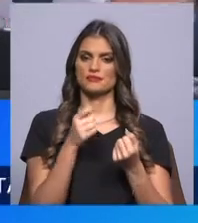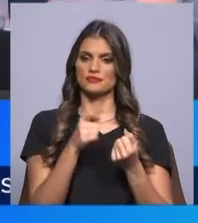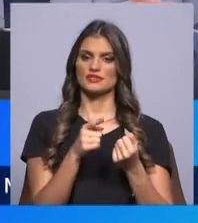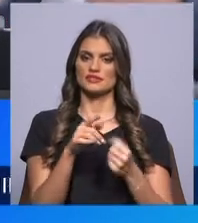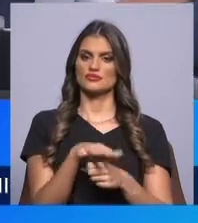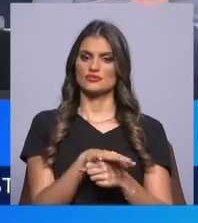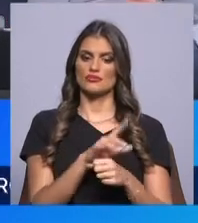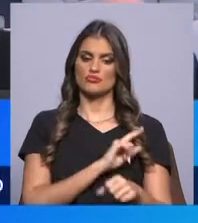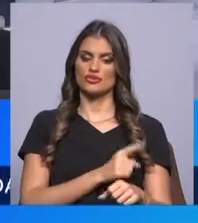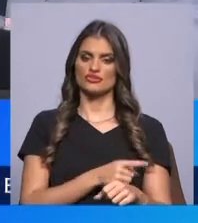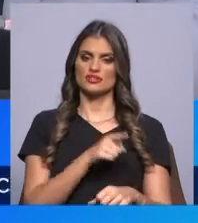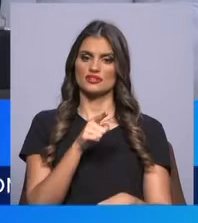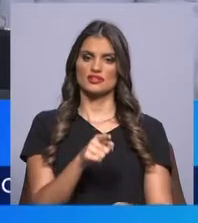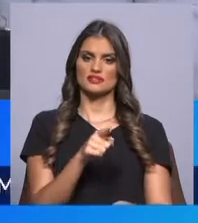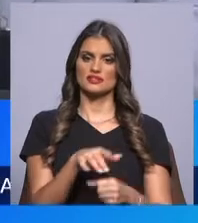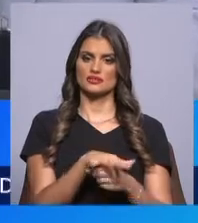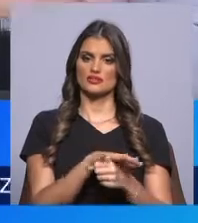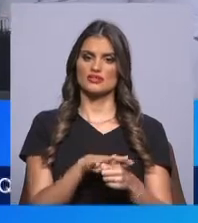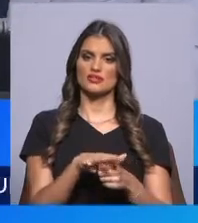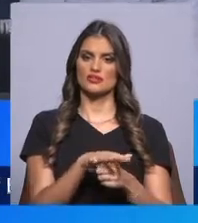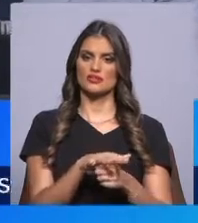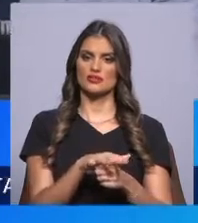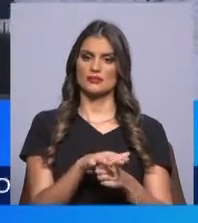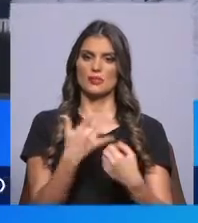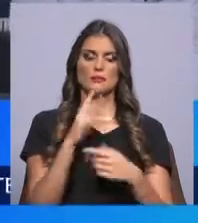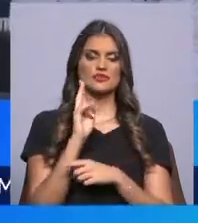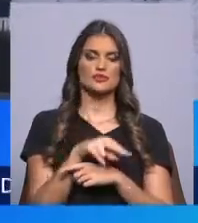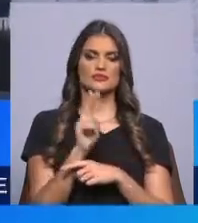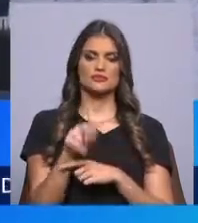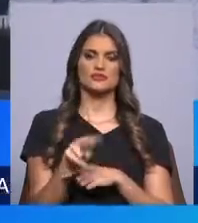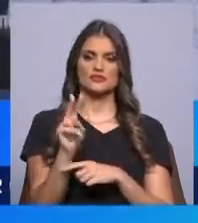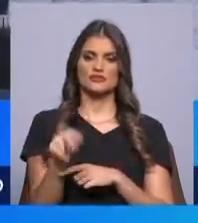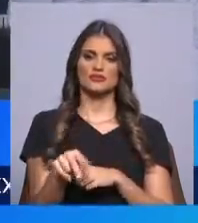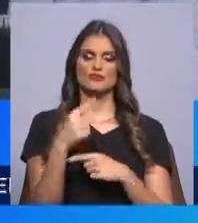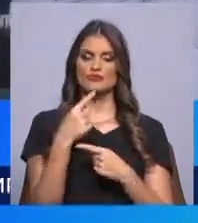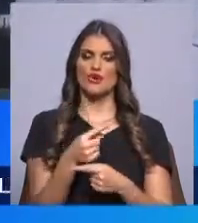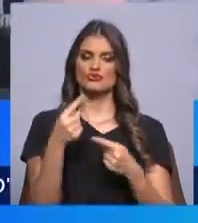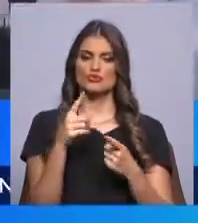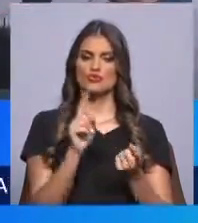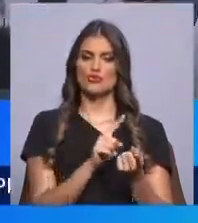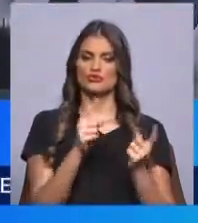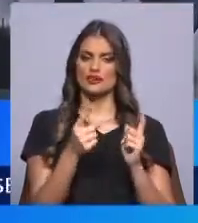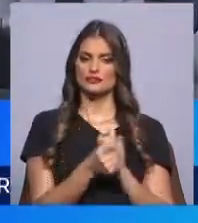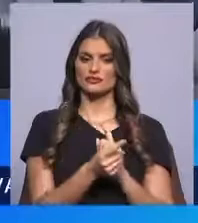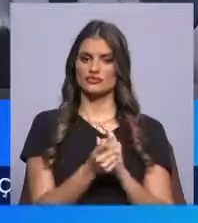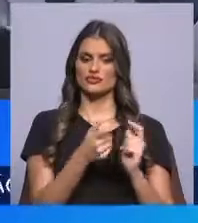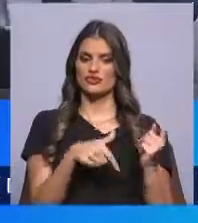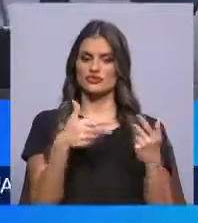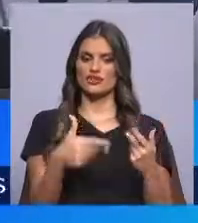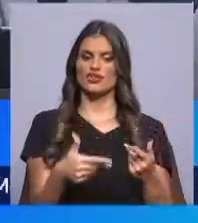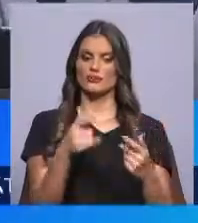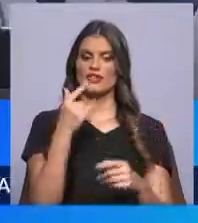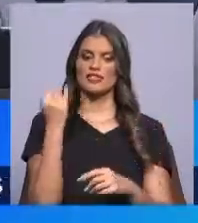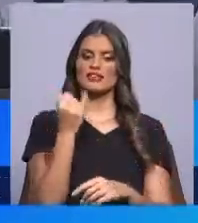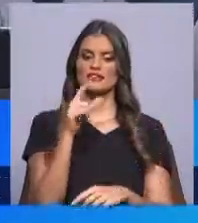magnéticos poderosos e dessa rotação poderosa. Pois, mas é que as observações do telescópio espacial Chandra mostram precisamente o oposto. Que nós agora temos uma ideia